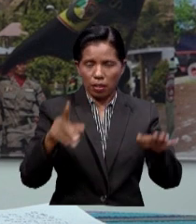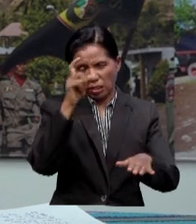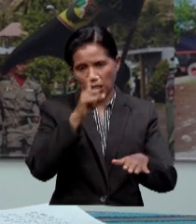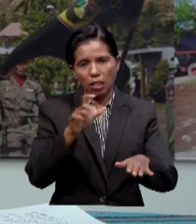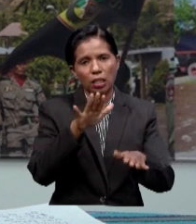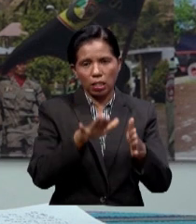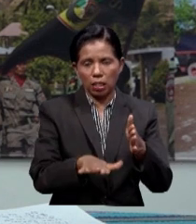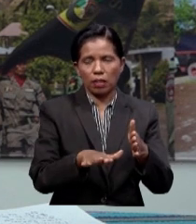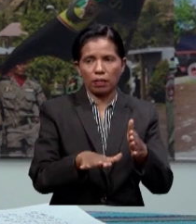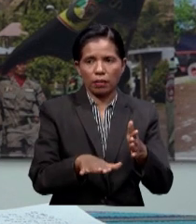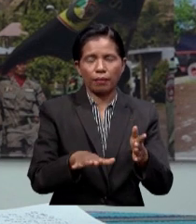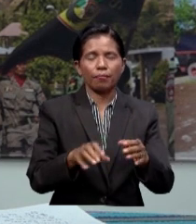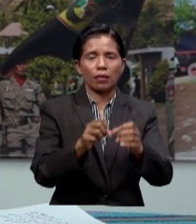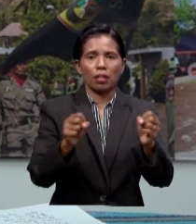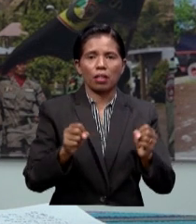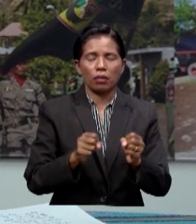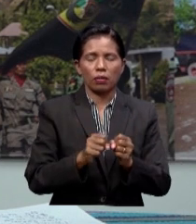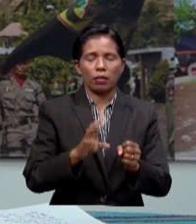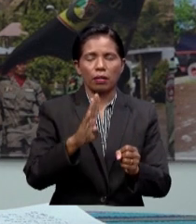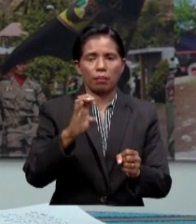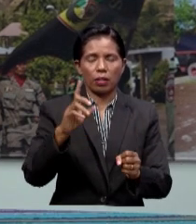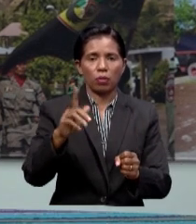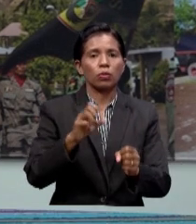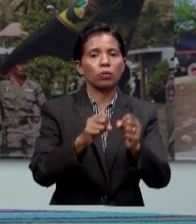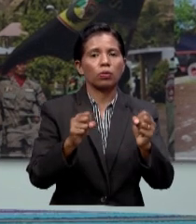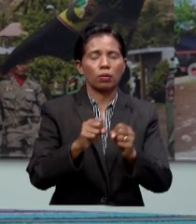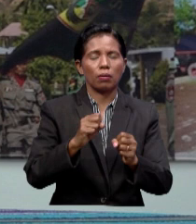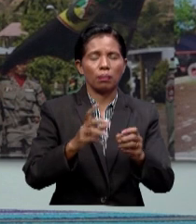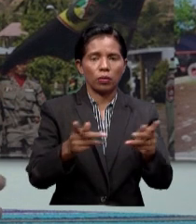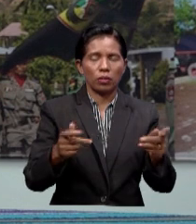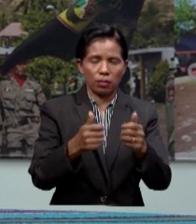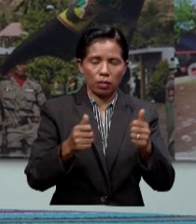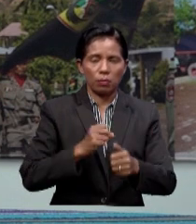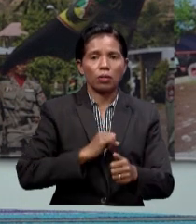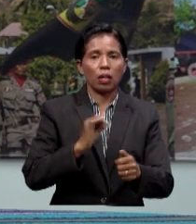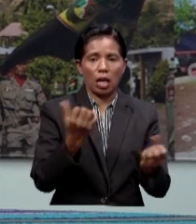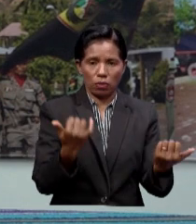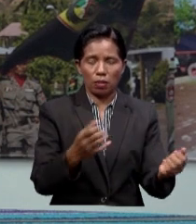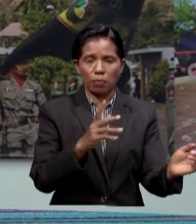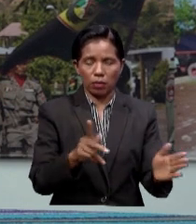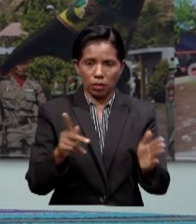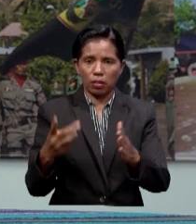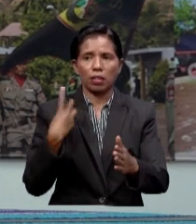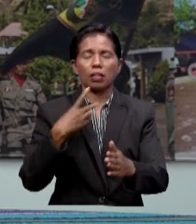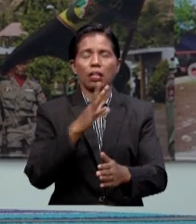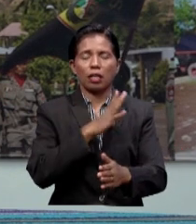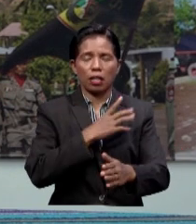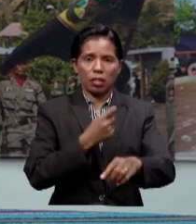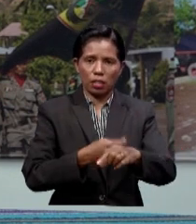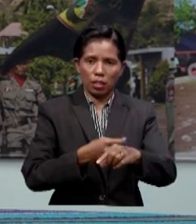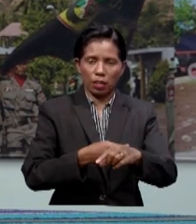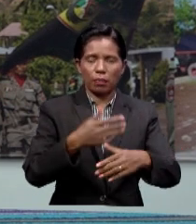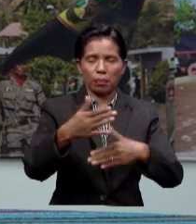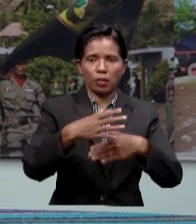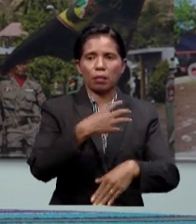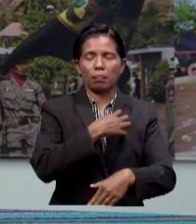é suco beco posto suai. Falou no processo, tem cada tipo de barato, tentei ler bem, mas